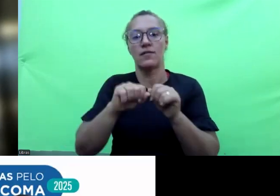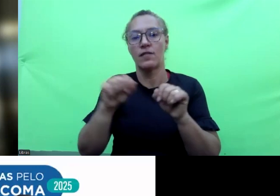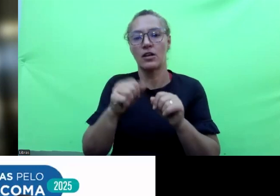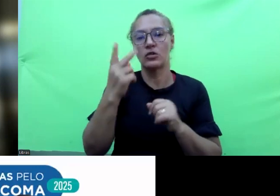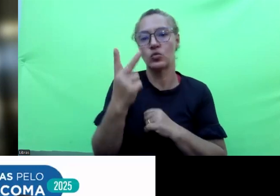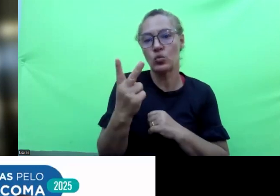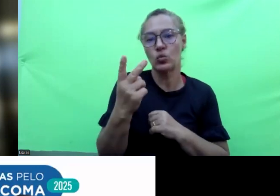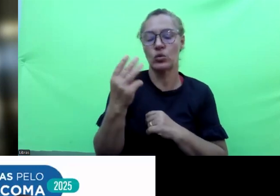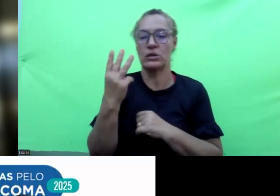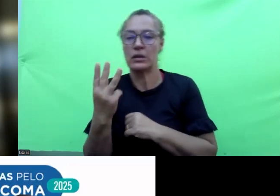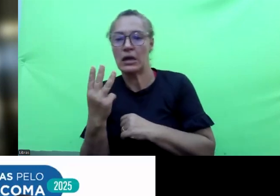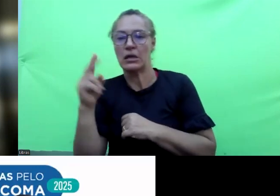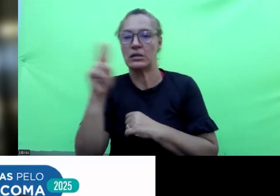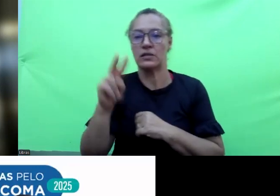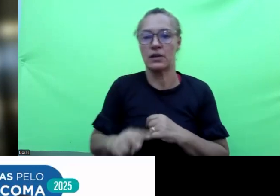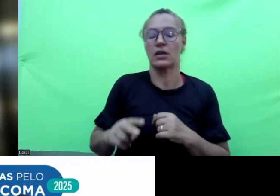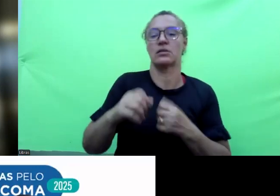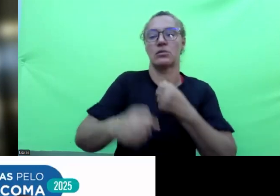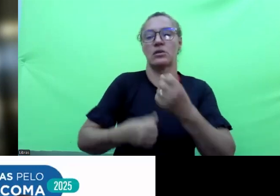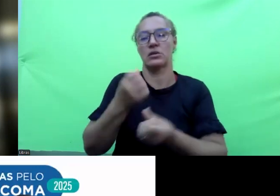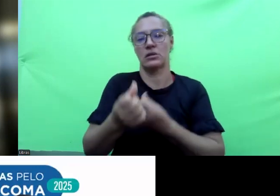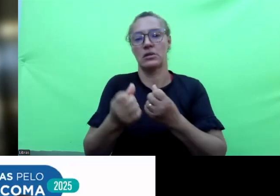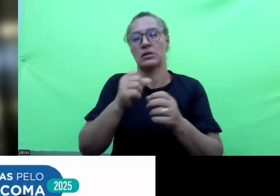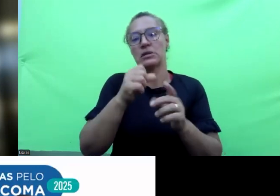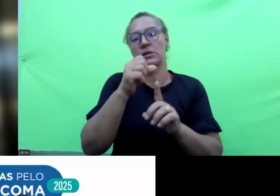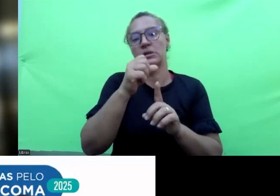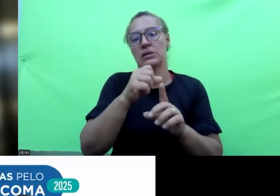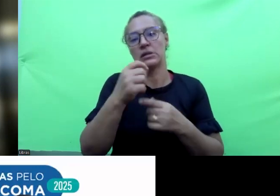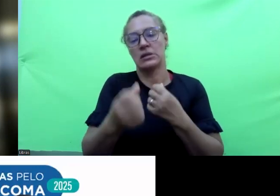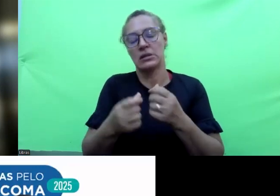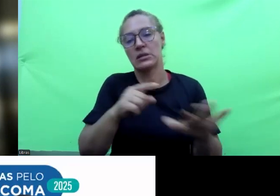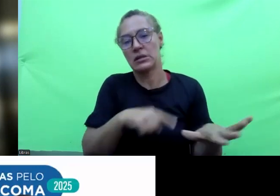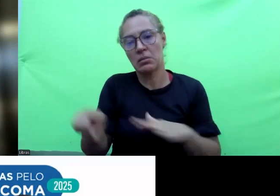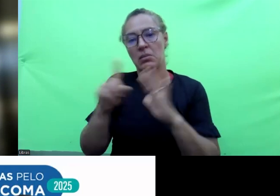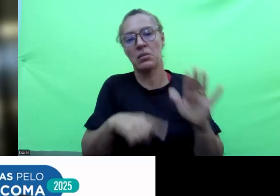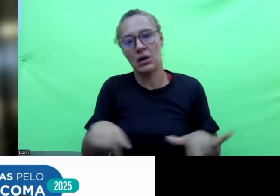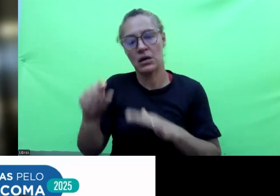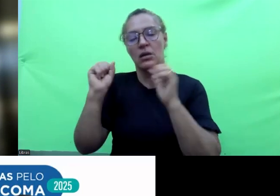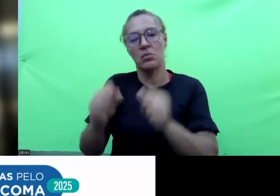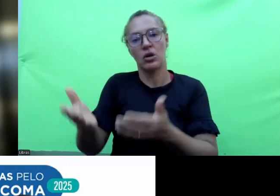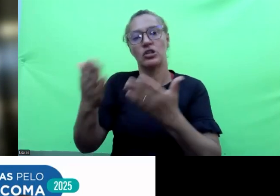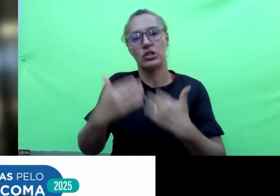né? Pode trazer riscos, sim, para a progressão da doença nesse paciente, né?